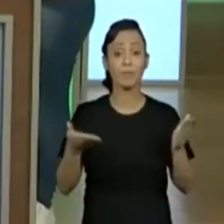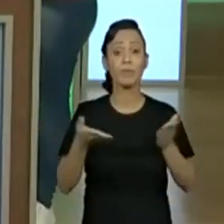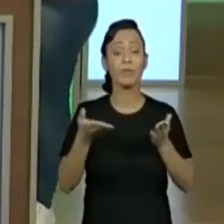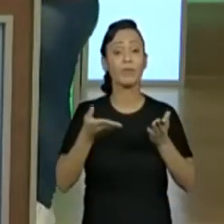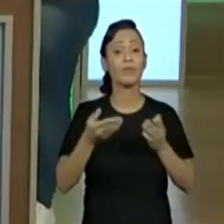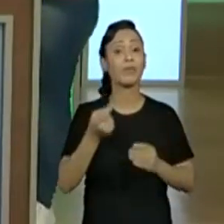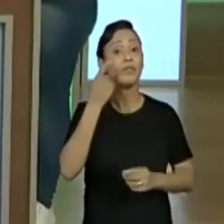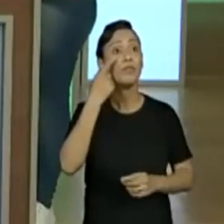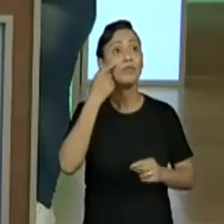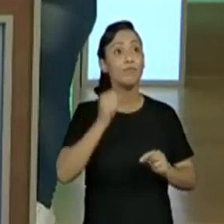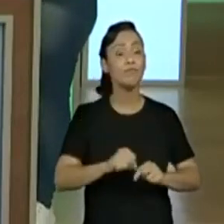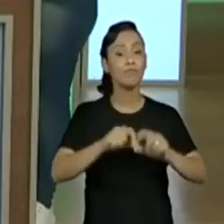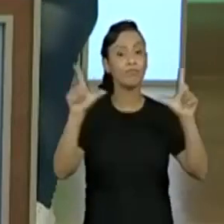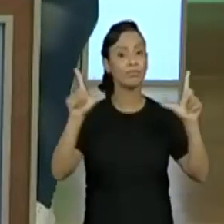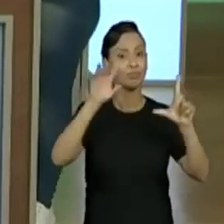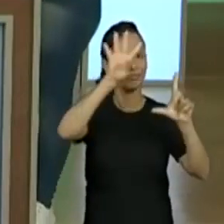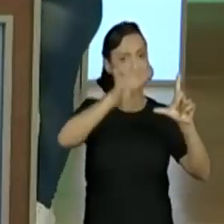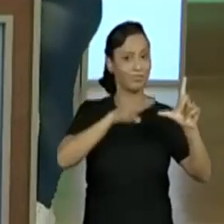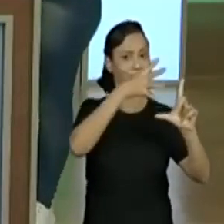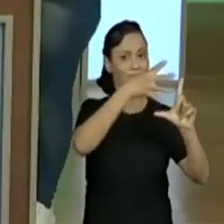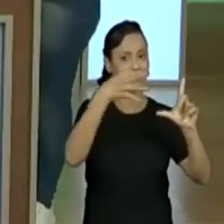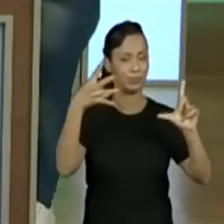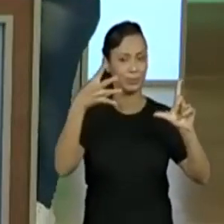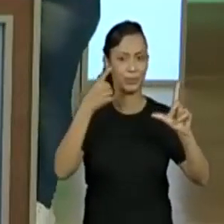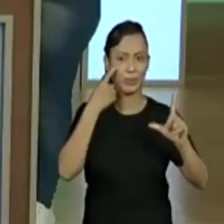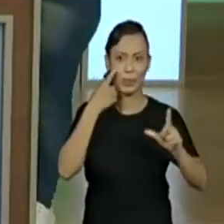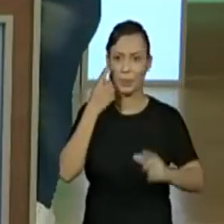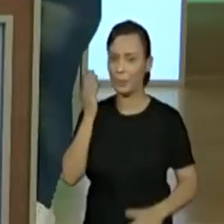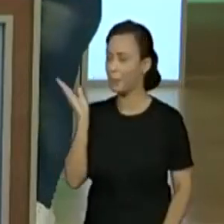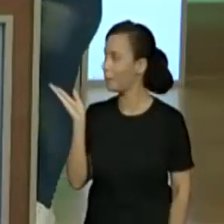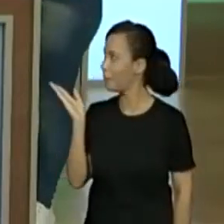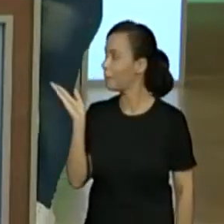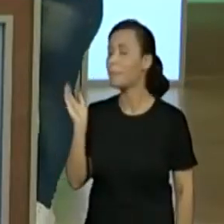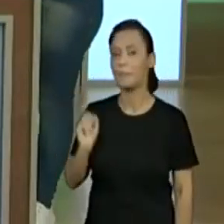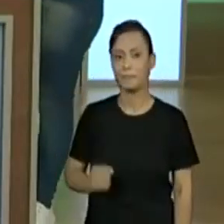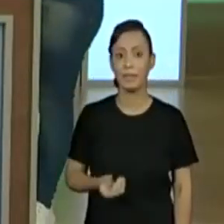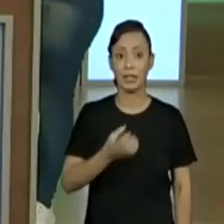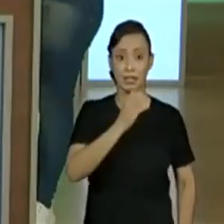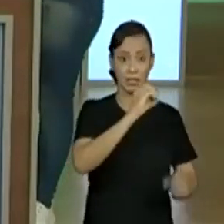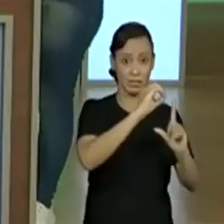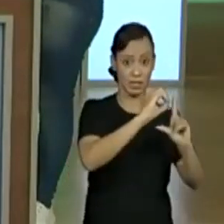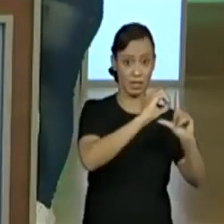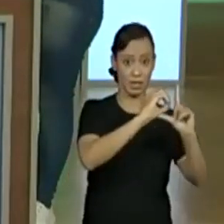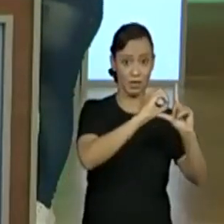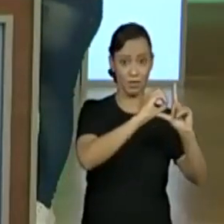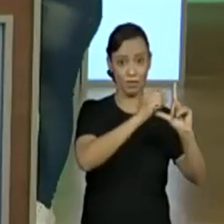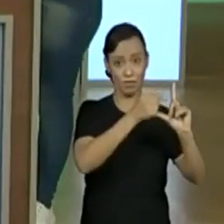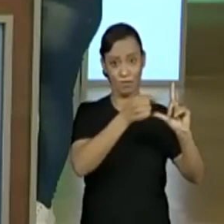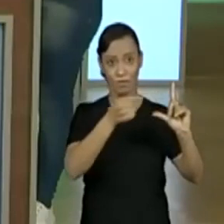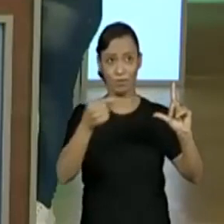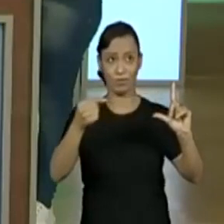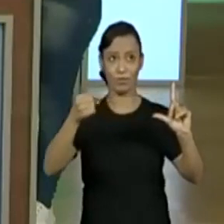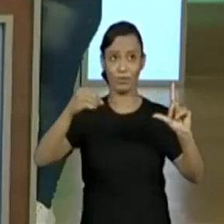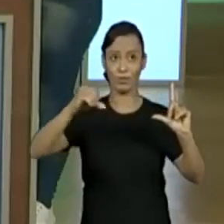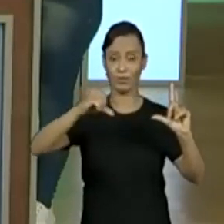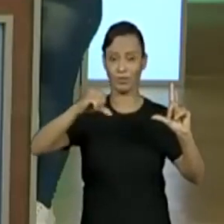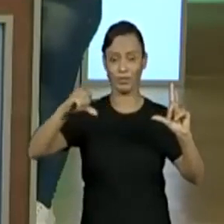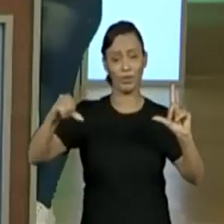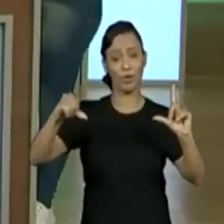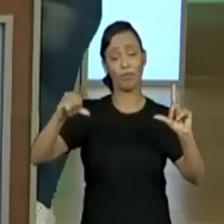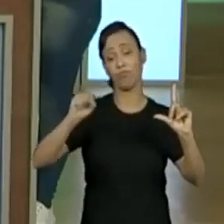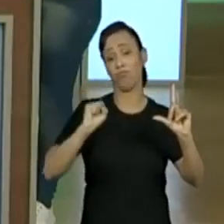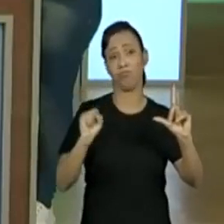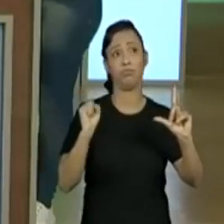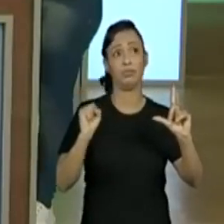aqui o nosso quadro. Nós temos aqui um quadro que ele vai de 0 a 99, poderia ser diferente, não é?